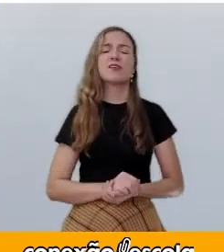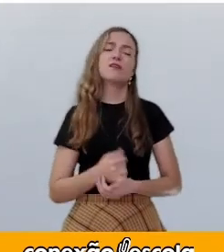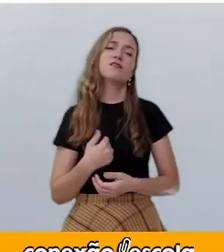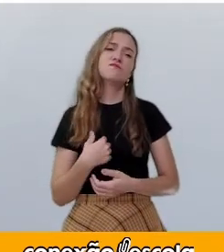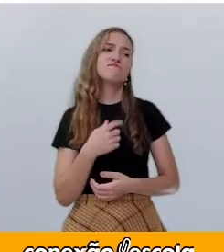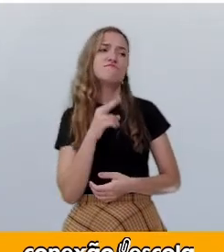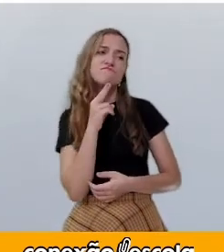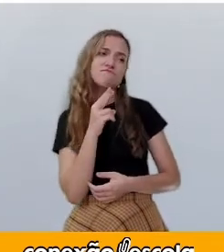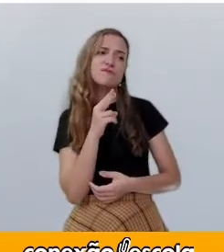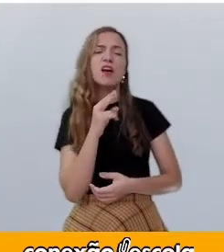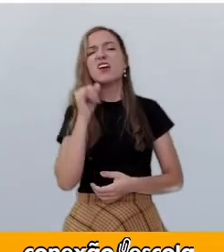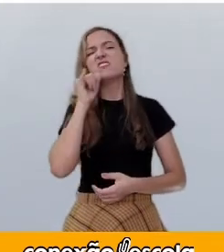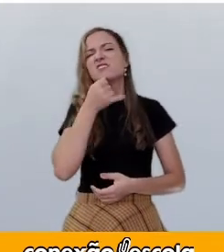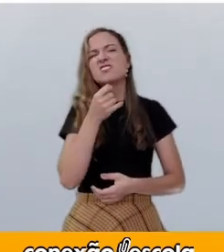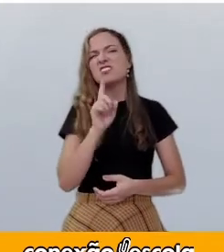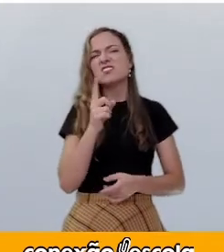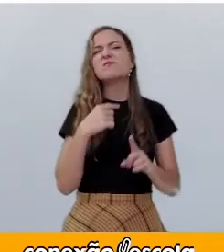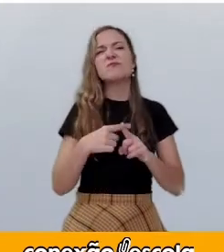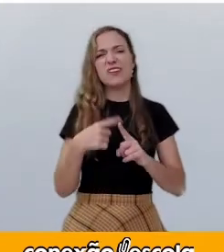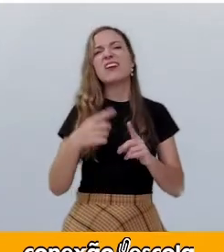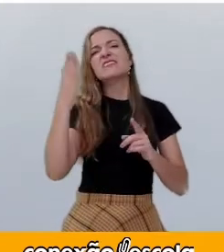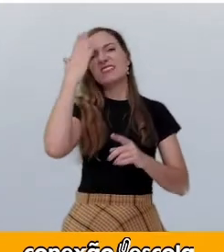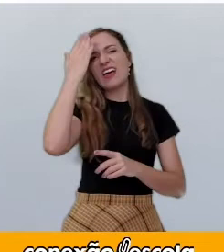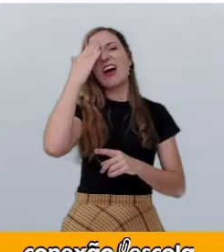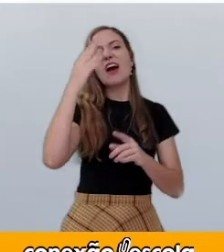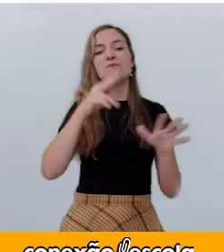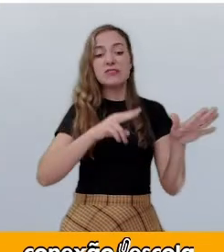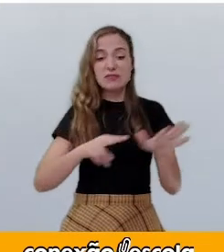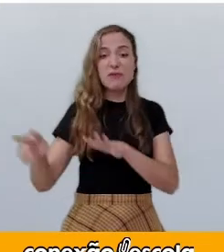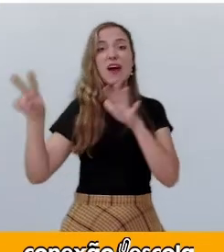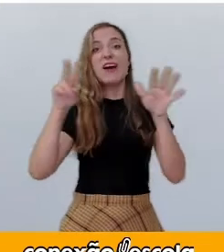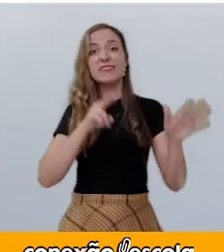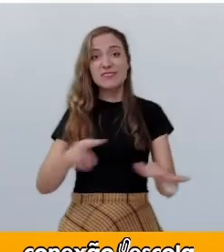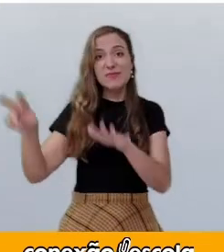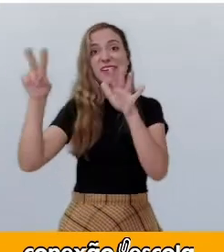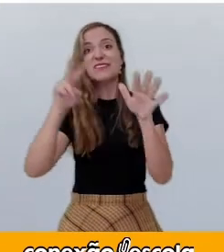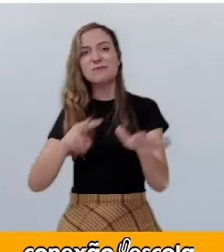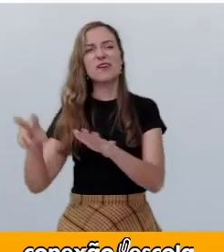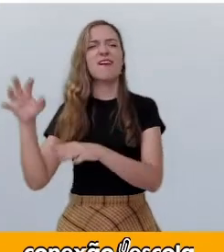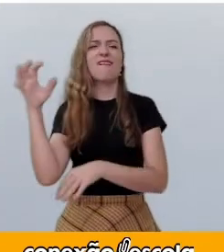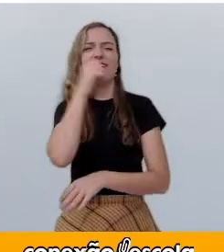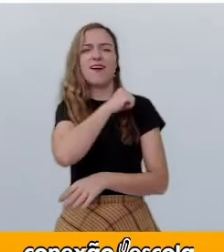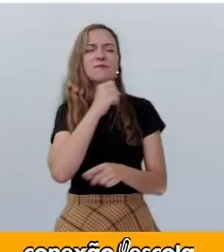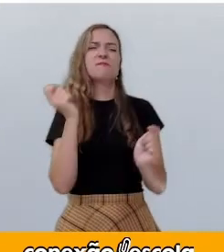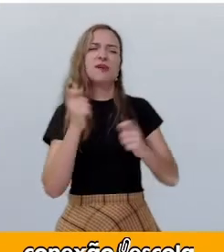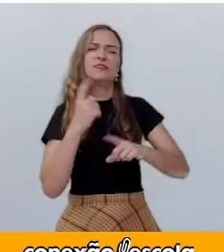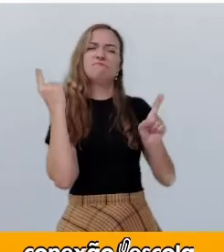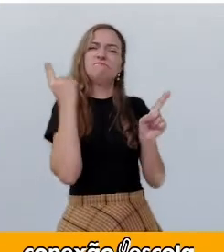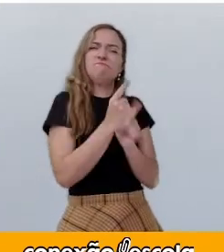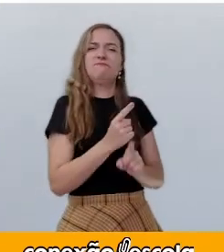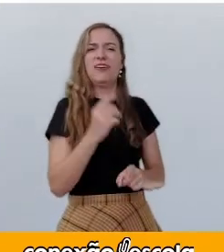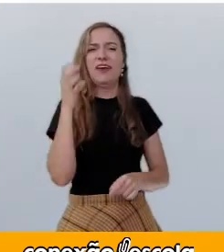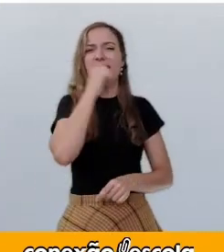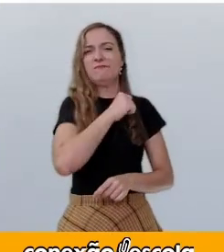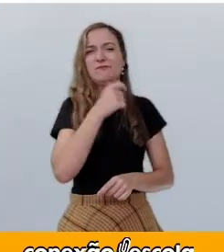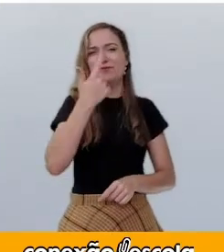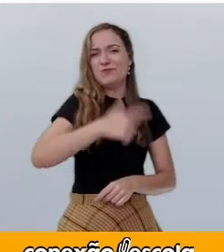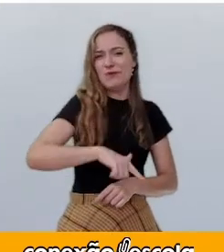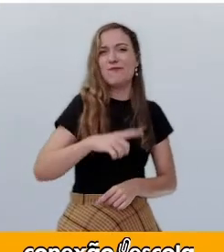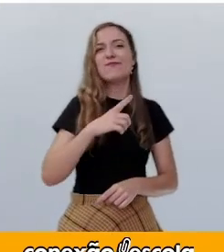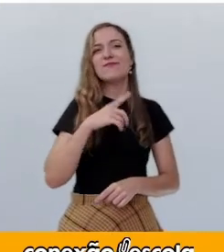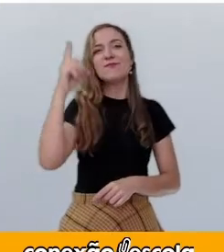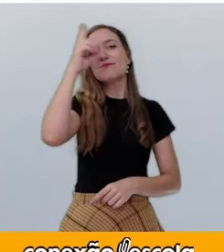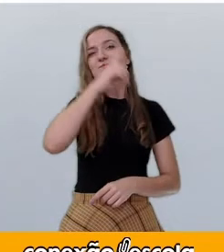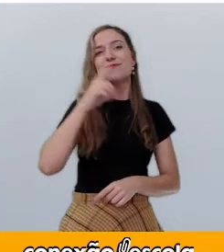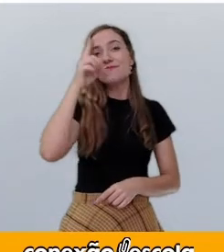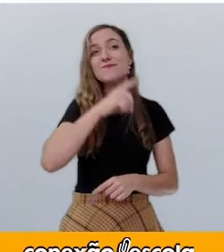eu não ficava triste pois sabia que semana a semana passaria depressa e que logo o outro